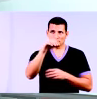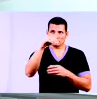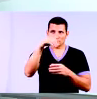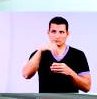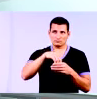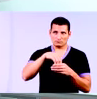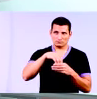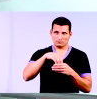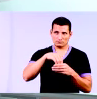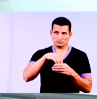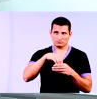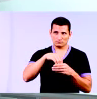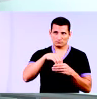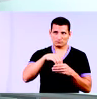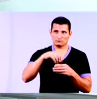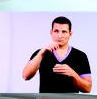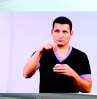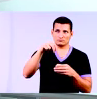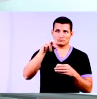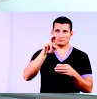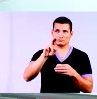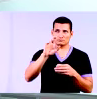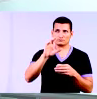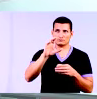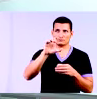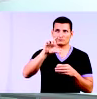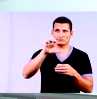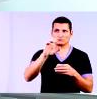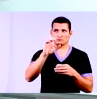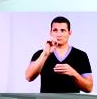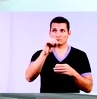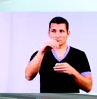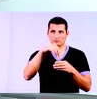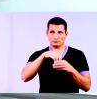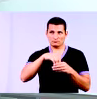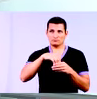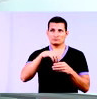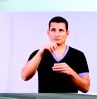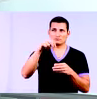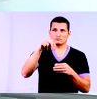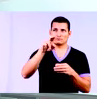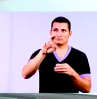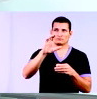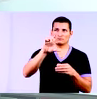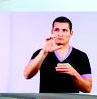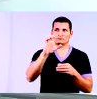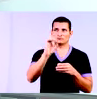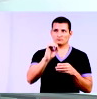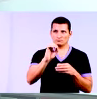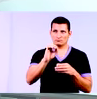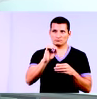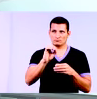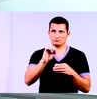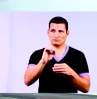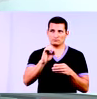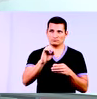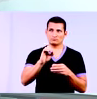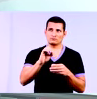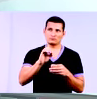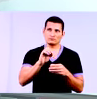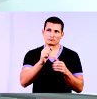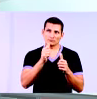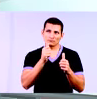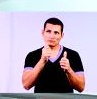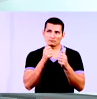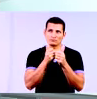internas ao núcleo do processador, estão dentro do núcleo. Se ela está dentro do núcleo, é uma memória que está muito próxima